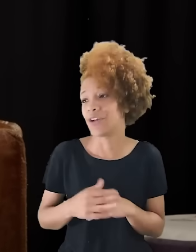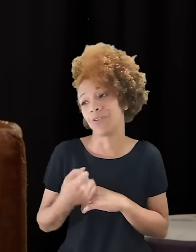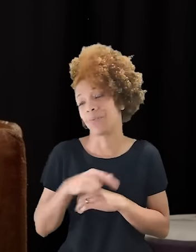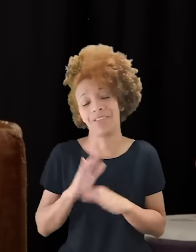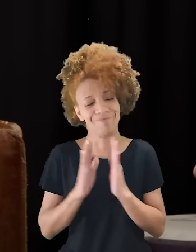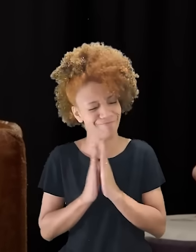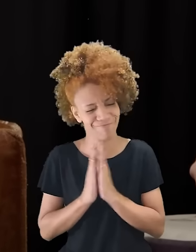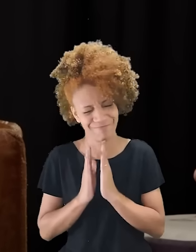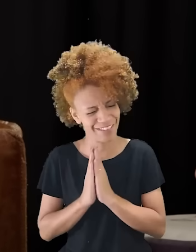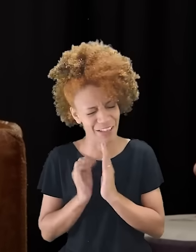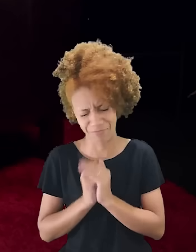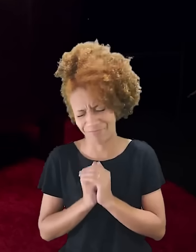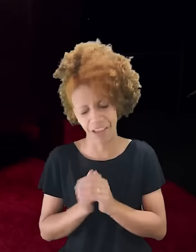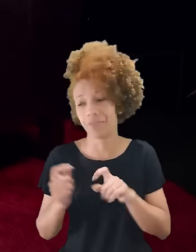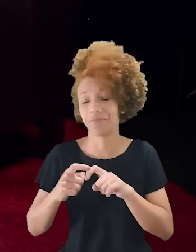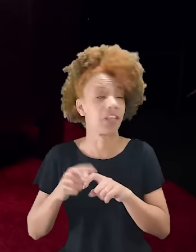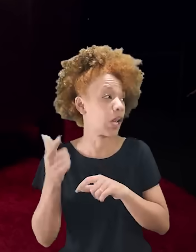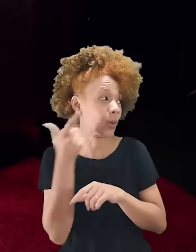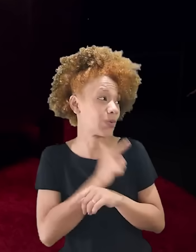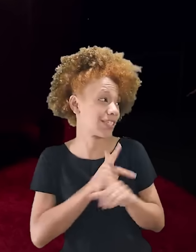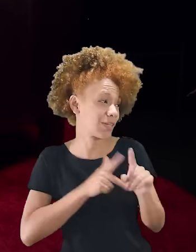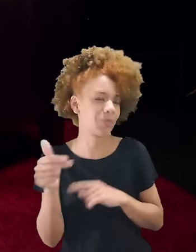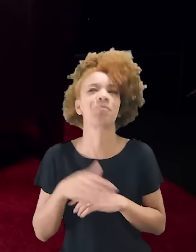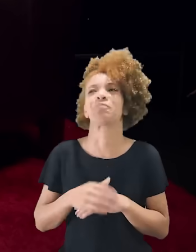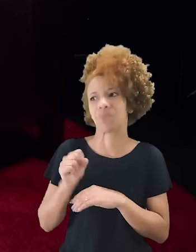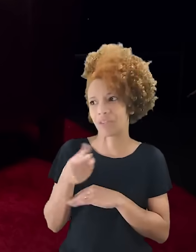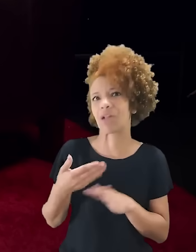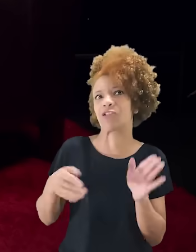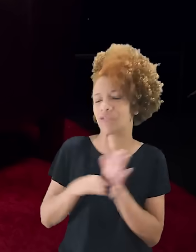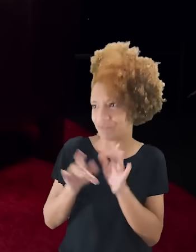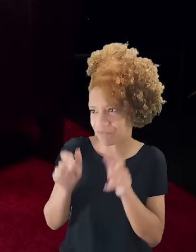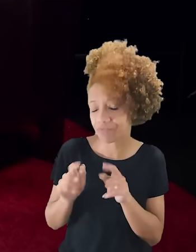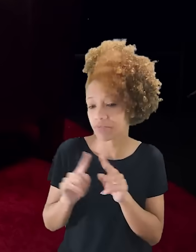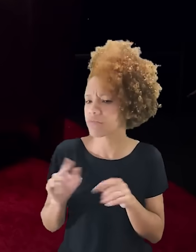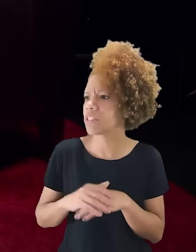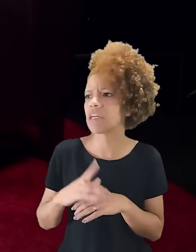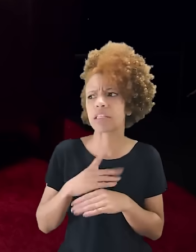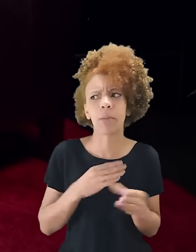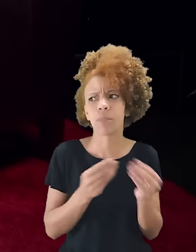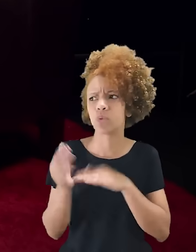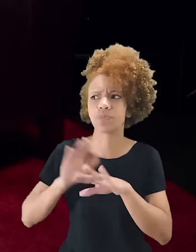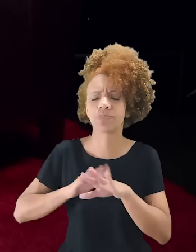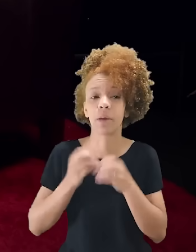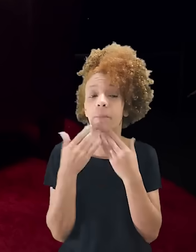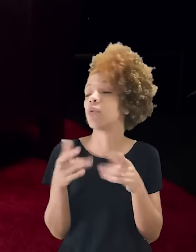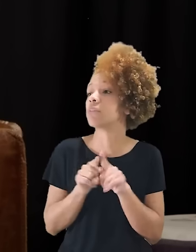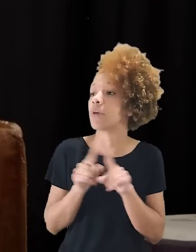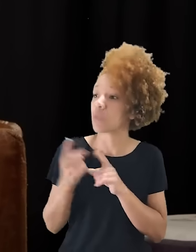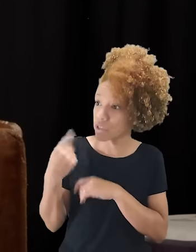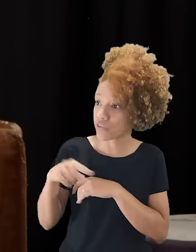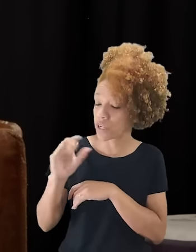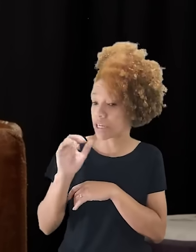vai ter que implorar para ela ser médica né sim sei ela conseguiu chegou lá ela chegou lá mas nossa tem muito bastidor bom